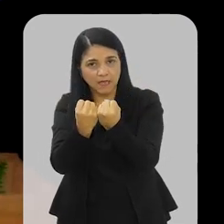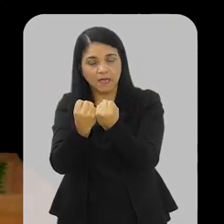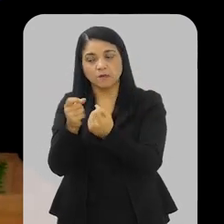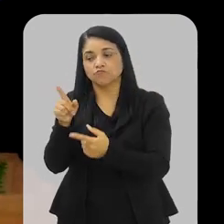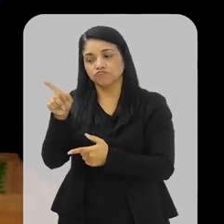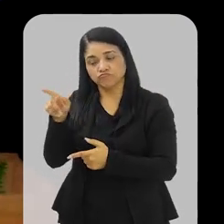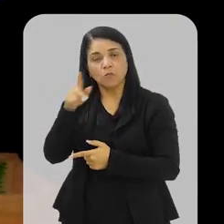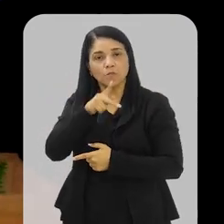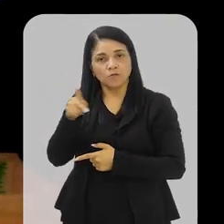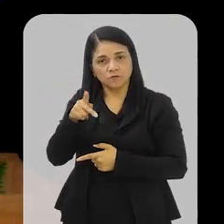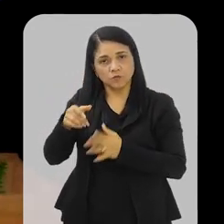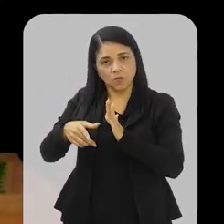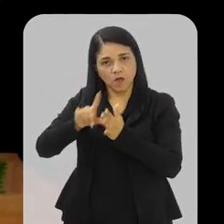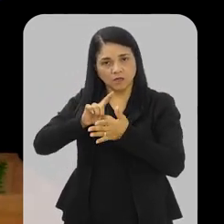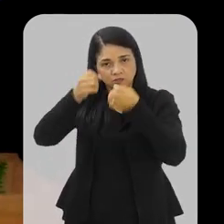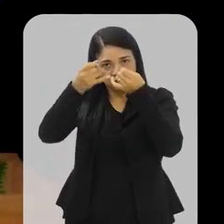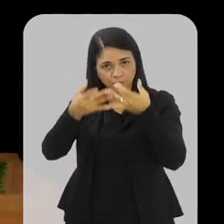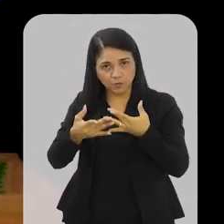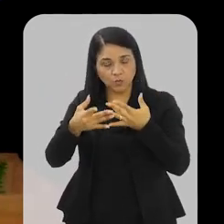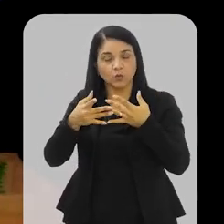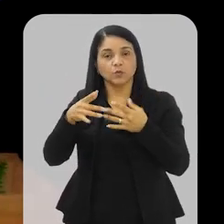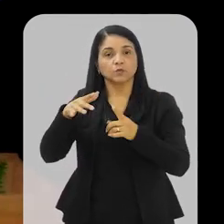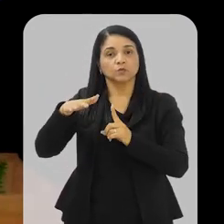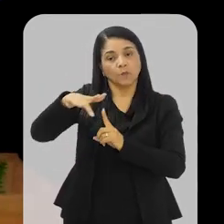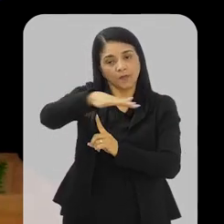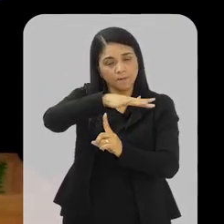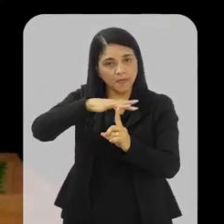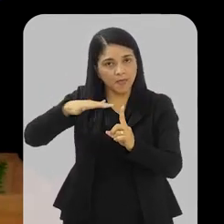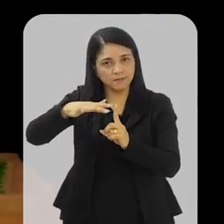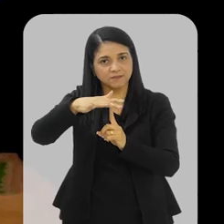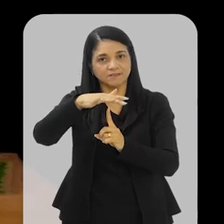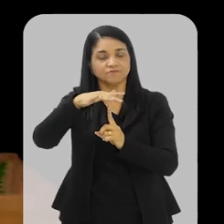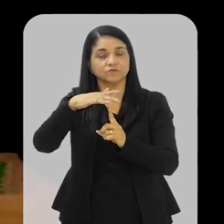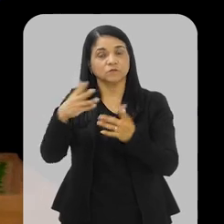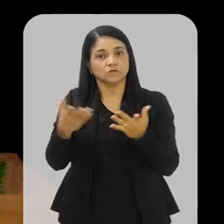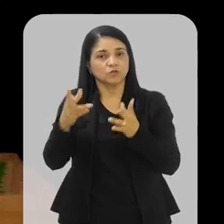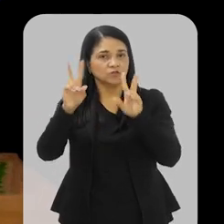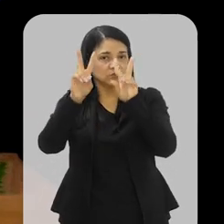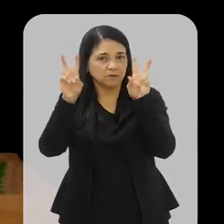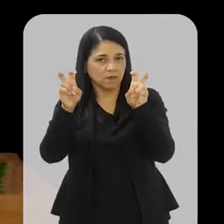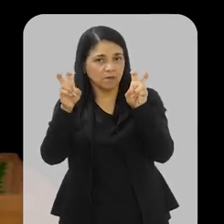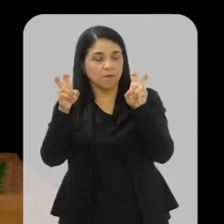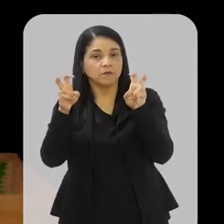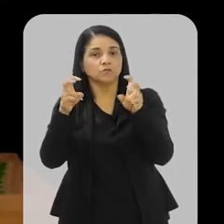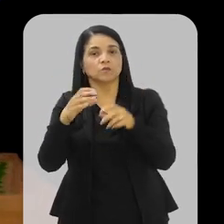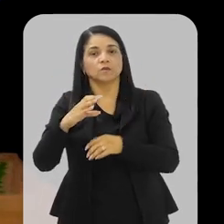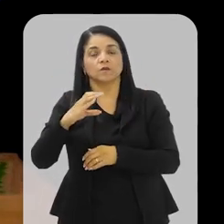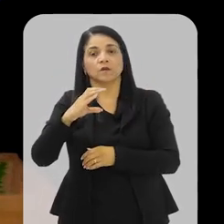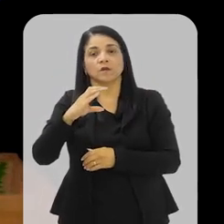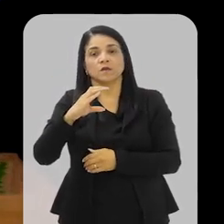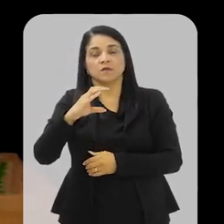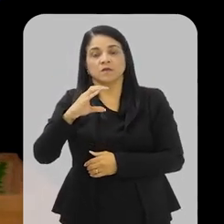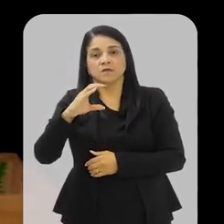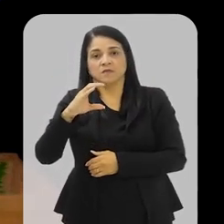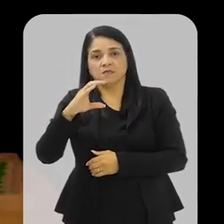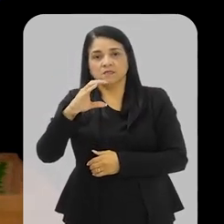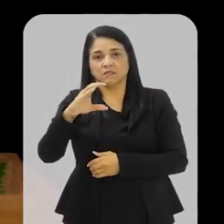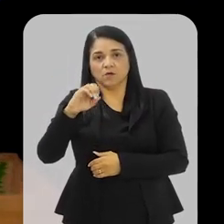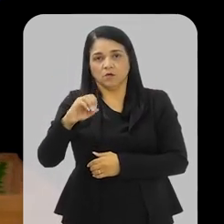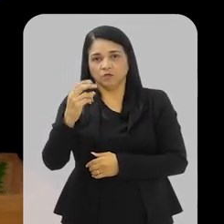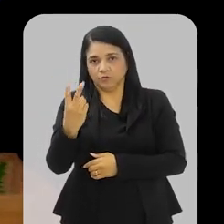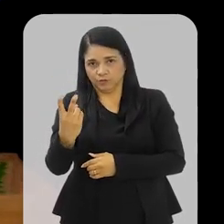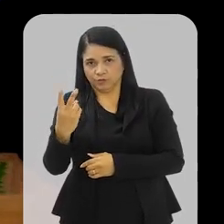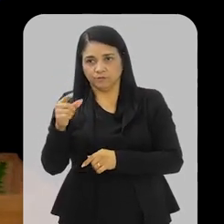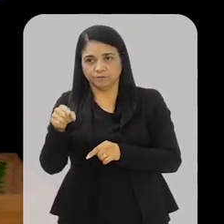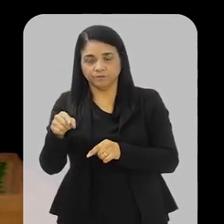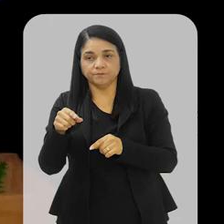seminário como aqui Colocou o professor Marcos sobre a questão do meio ambiente e hoje se fala muito sobre o crédito de carbono e